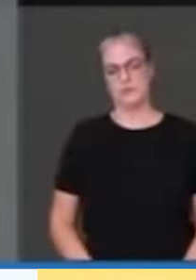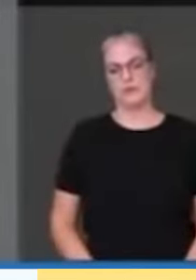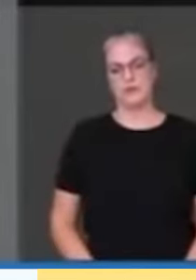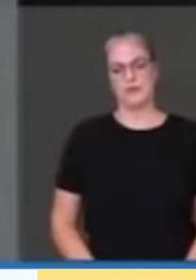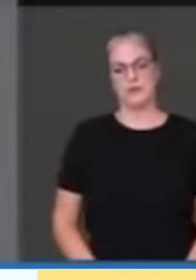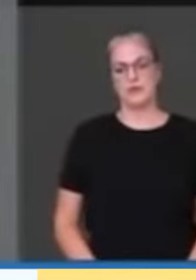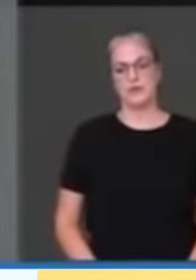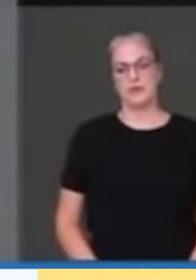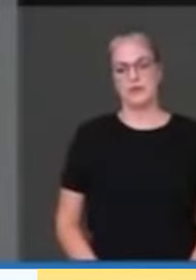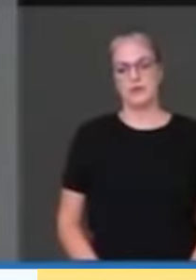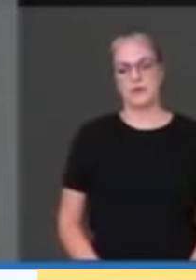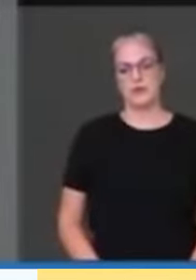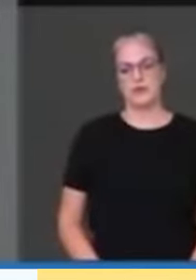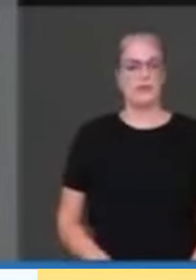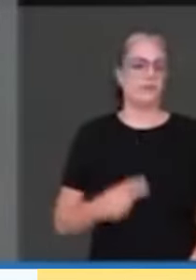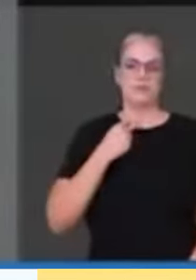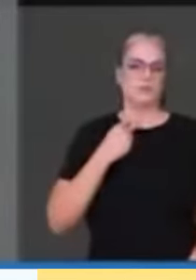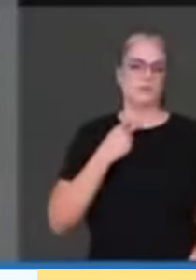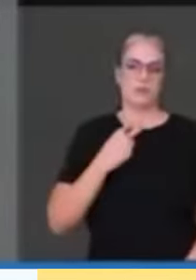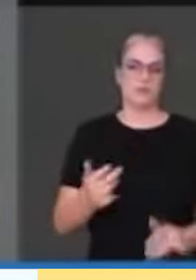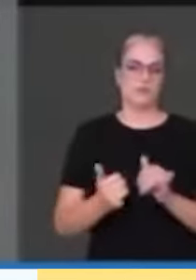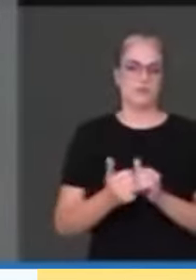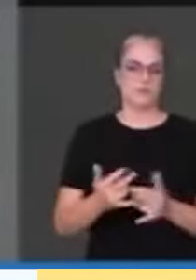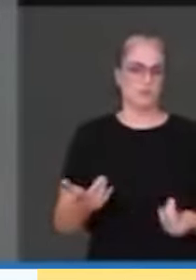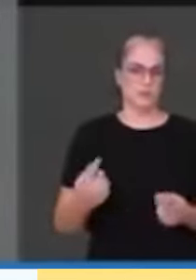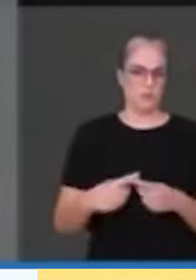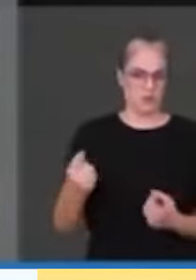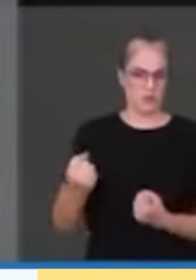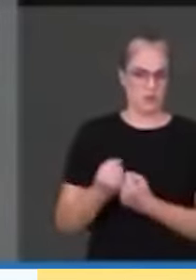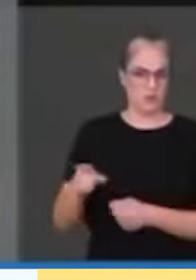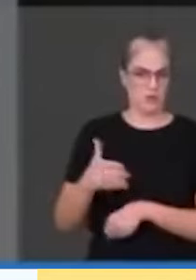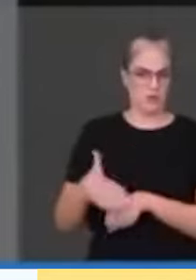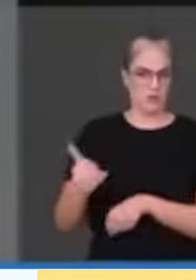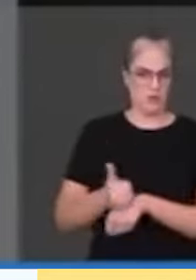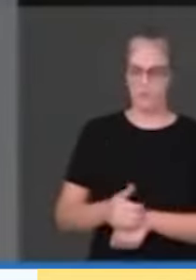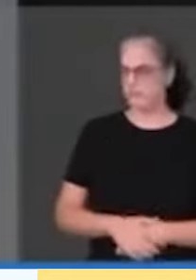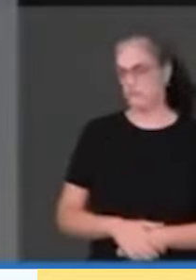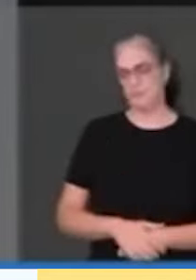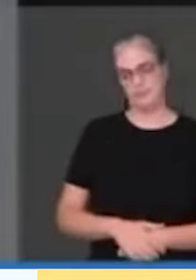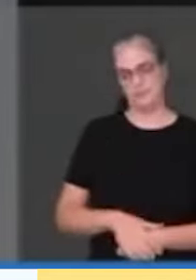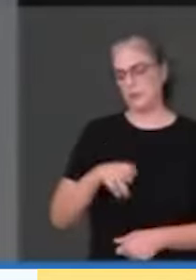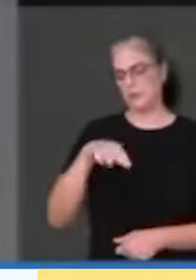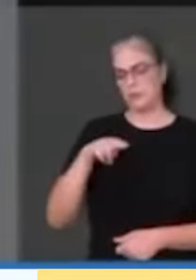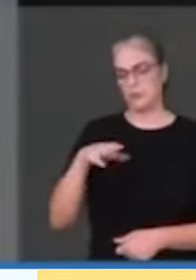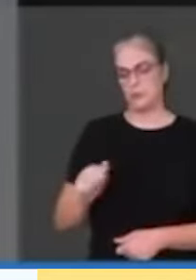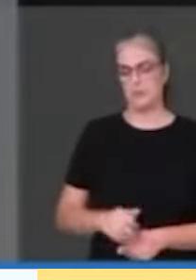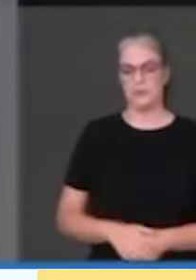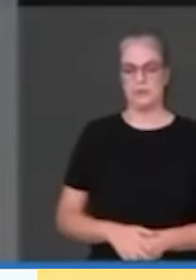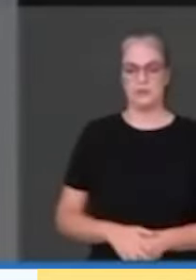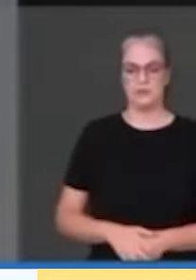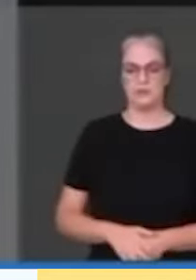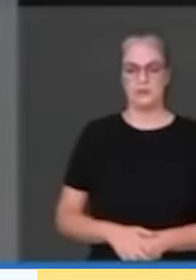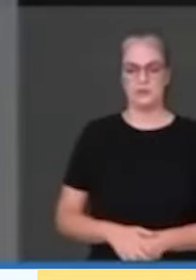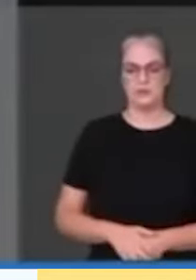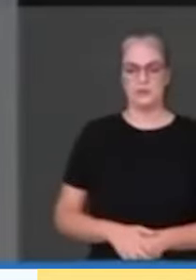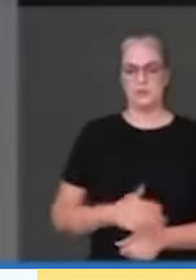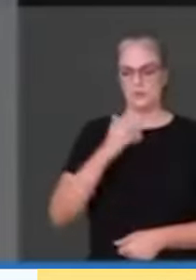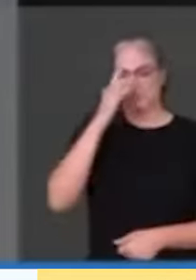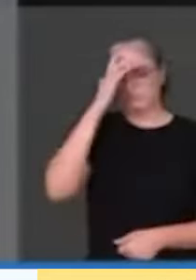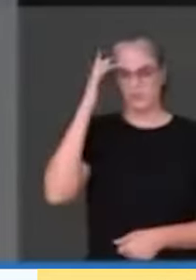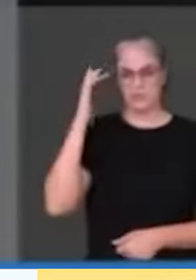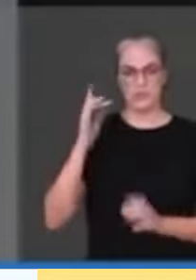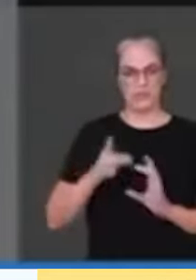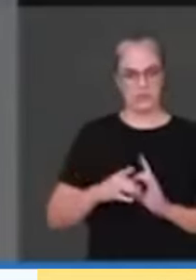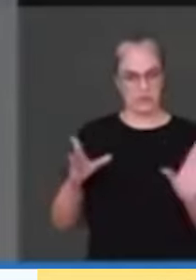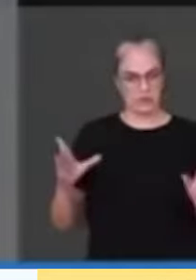dar aval a golpe? De jeito nenhum. Anistia como passaporte para golpistas, como salvo-conduto para